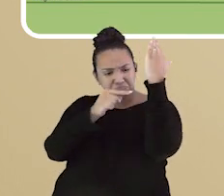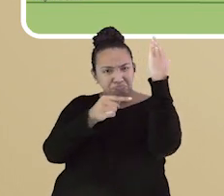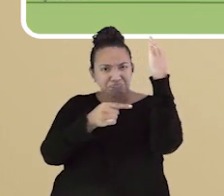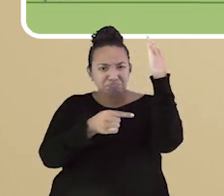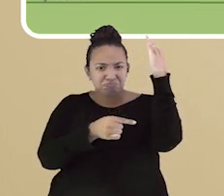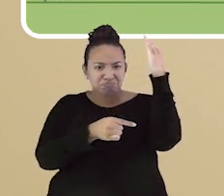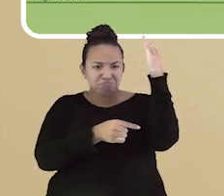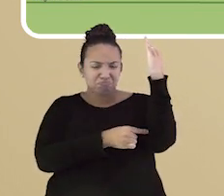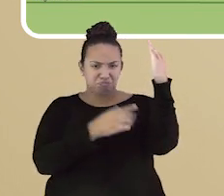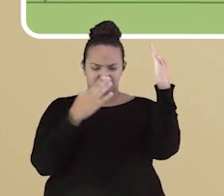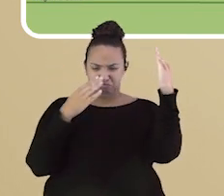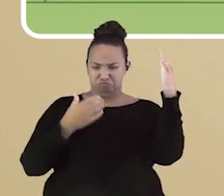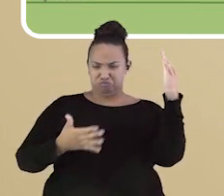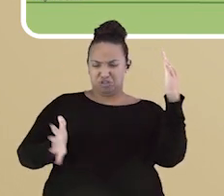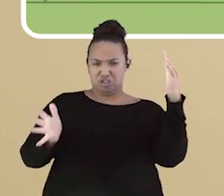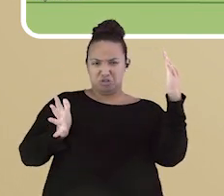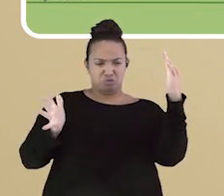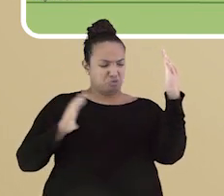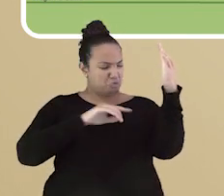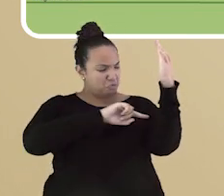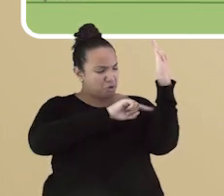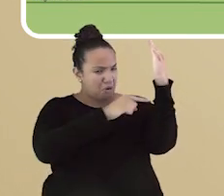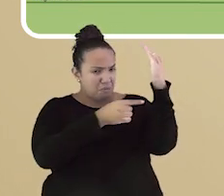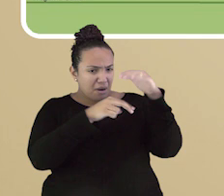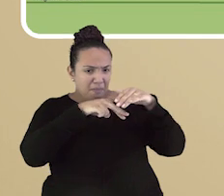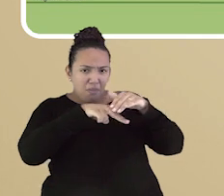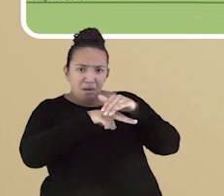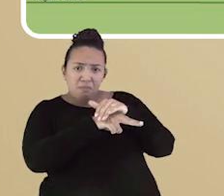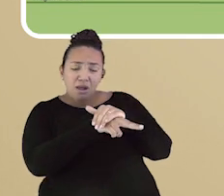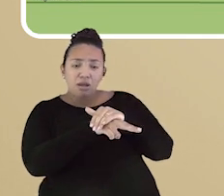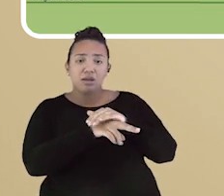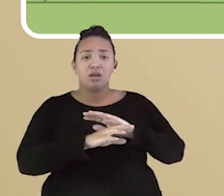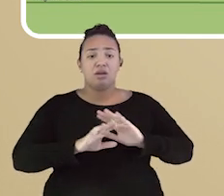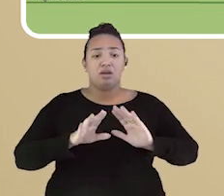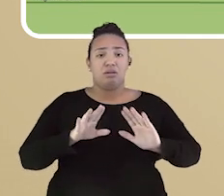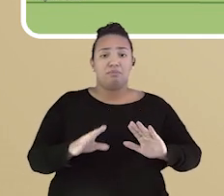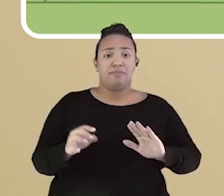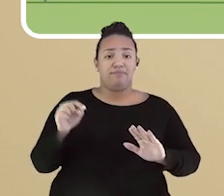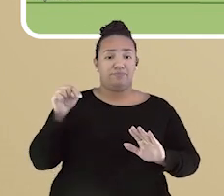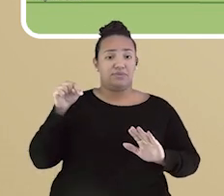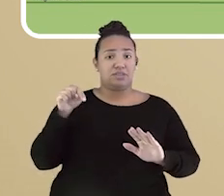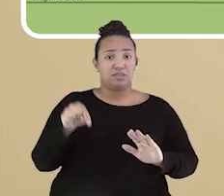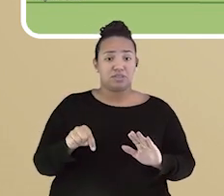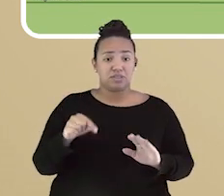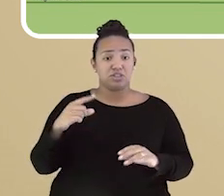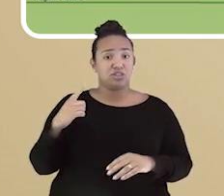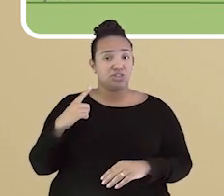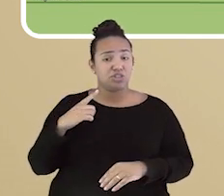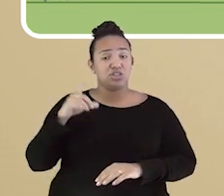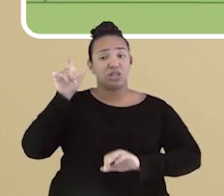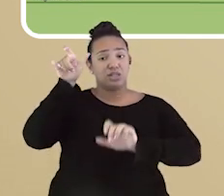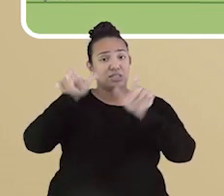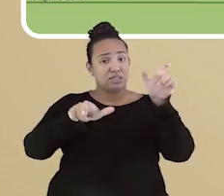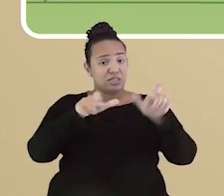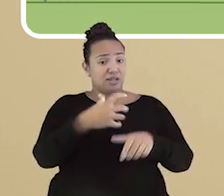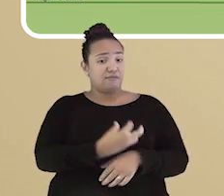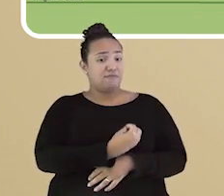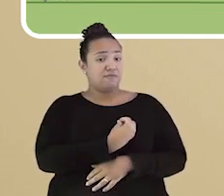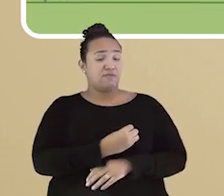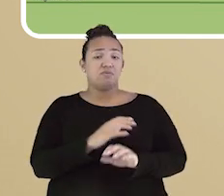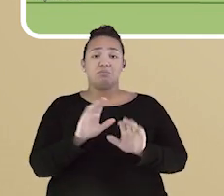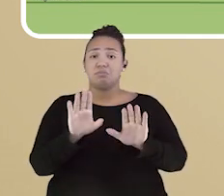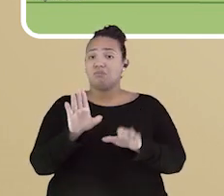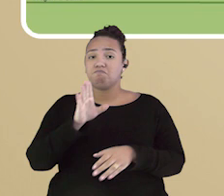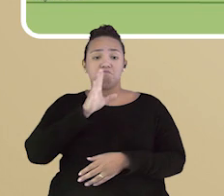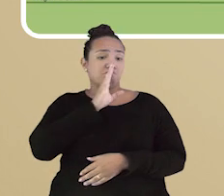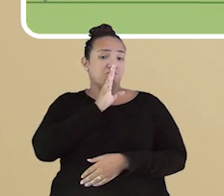muito chique. Mas mesmo morando em um local cheio de outros seres vivos, ele não conhecia nenhum dos